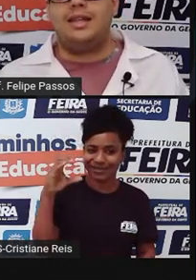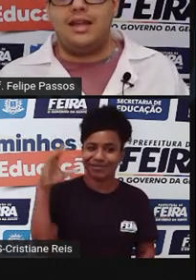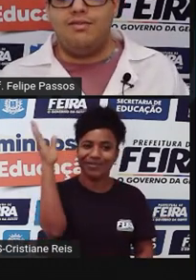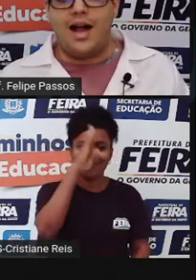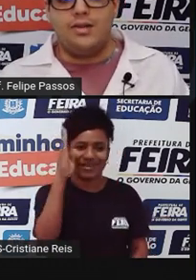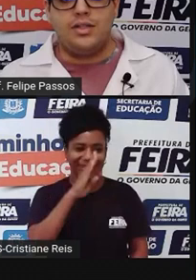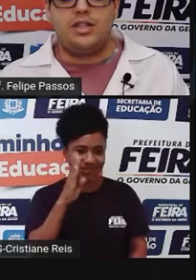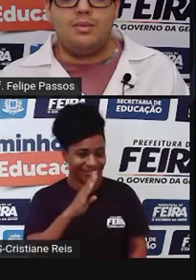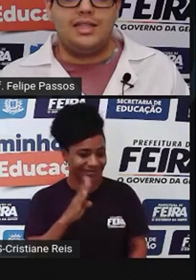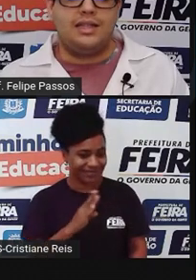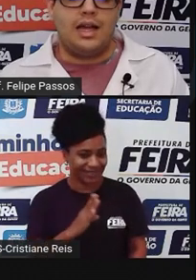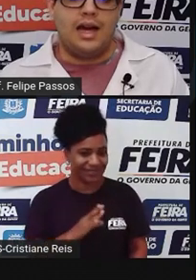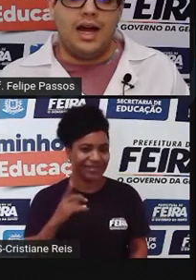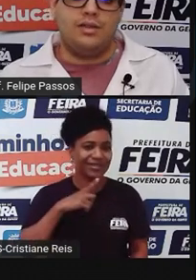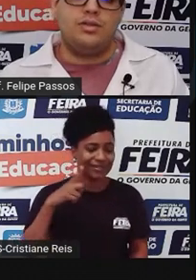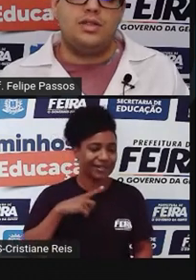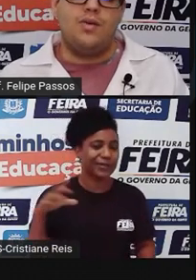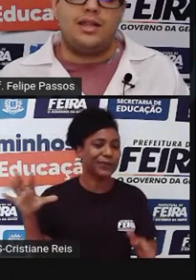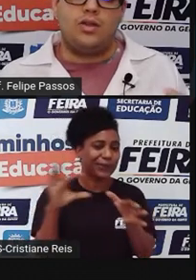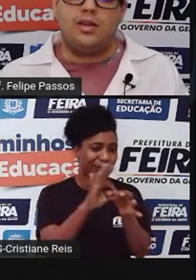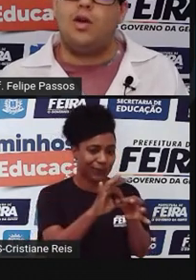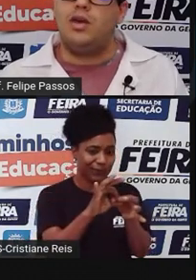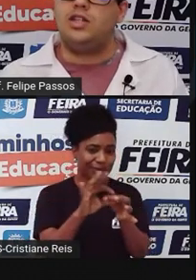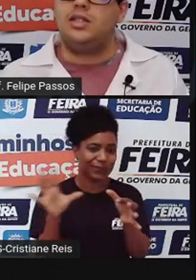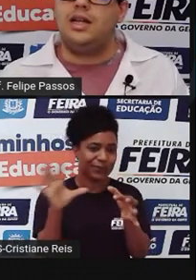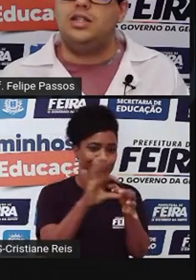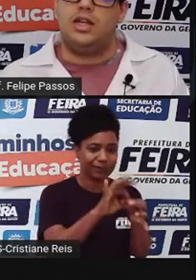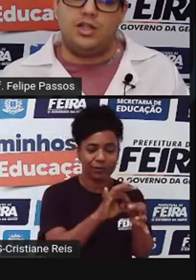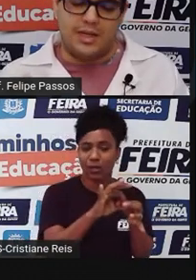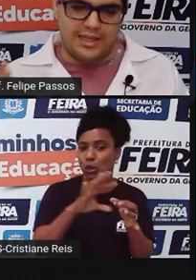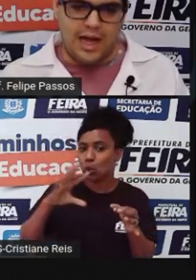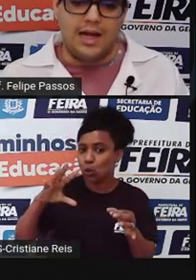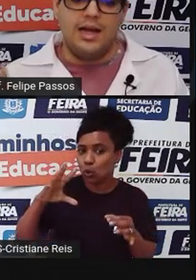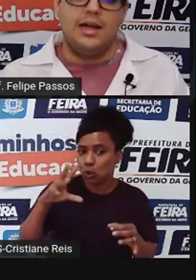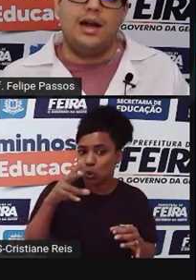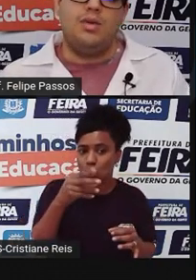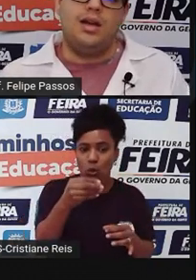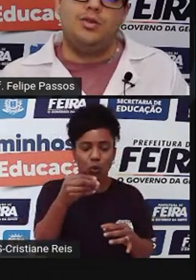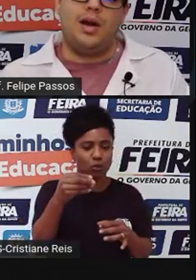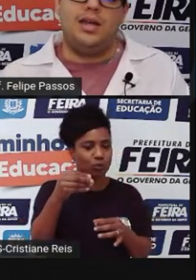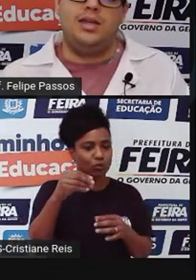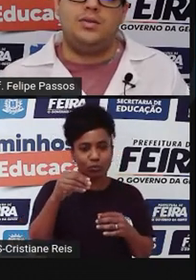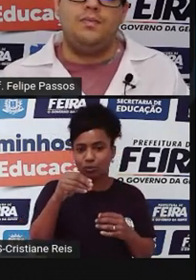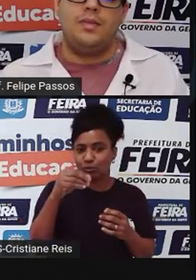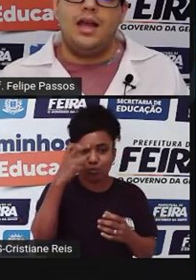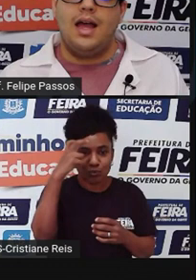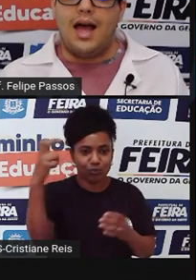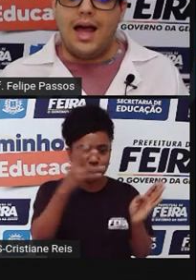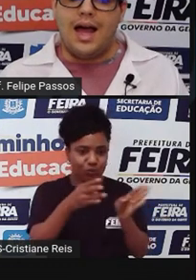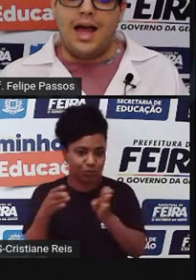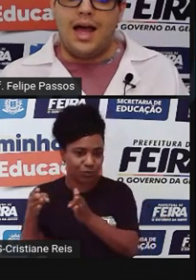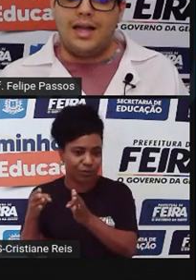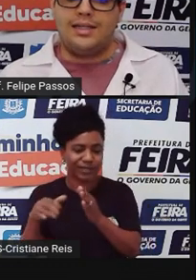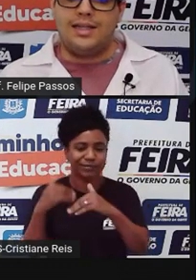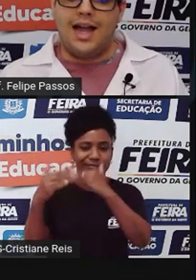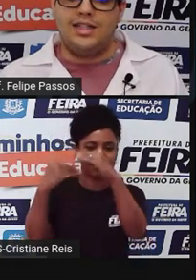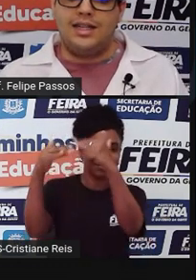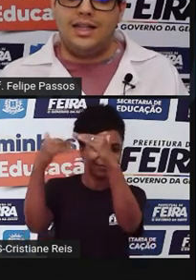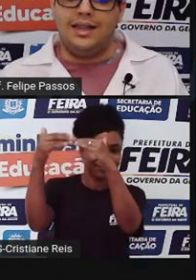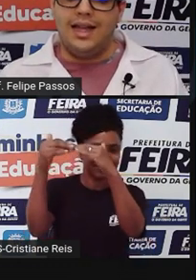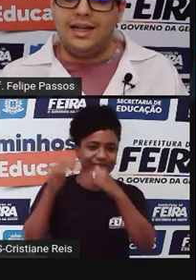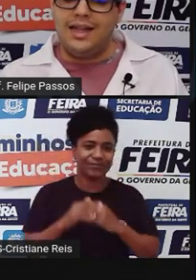Brasil Ela já tem vários sistemas integrados não é totalmente inteligente mas está caminhando para isso a